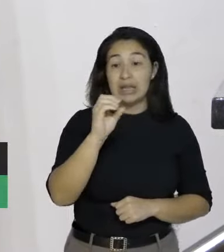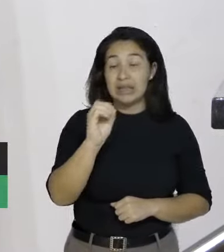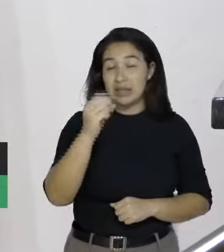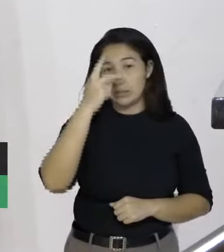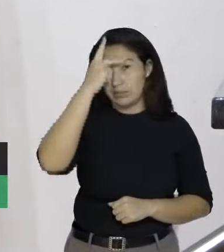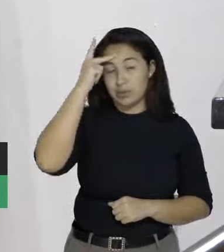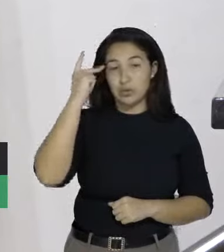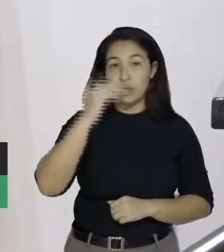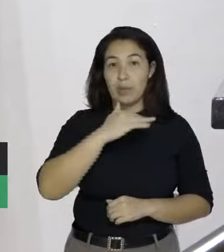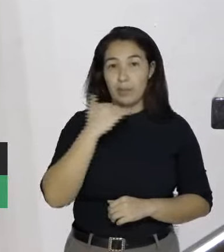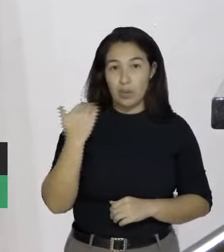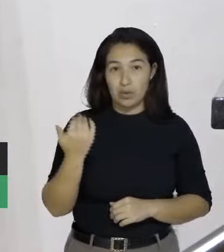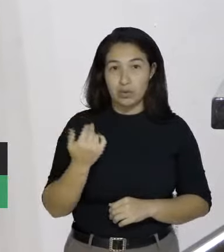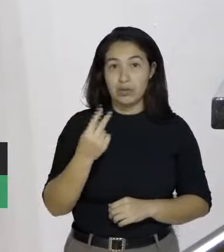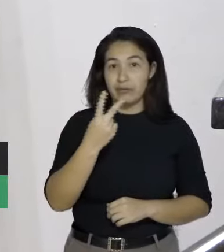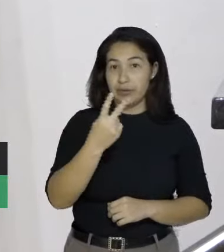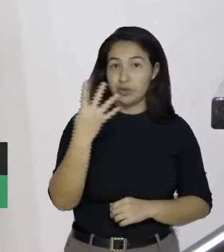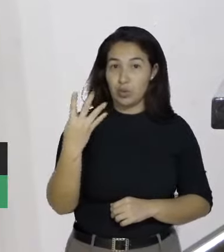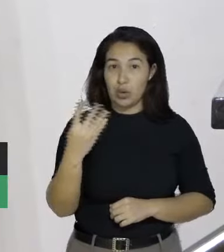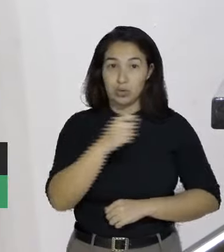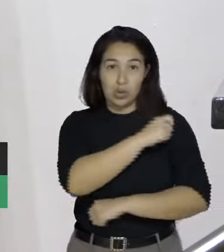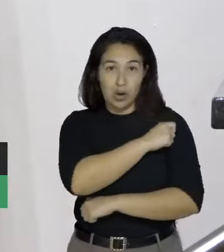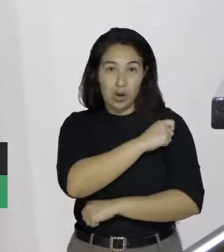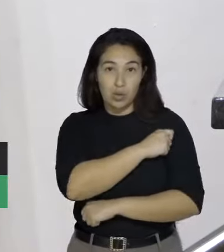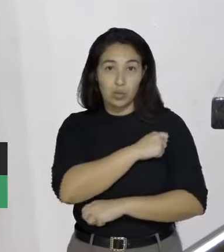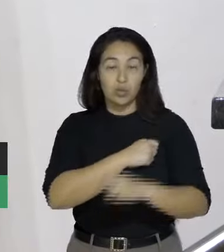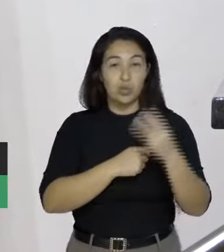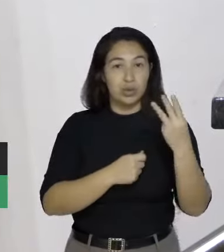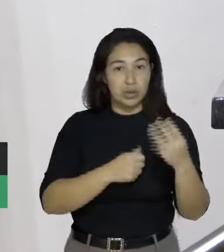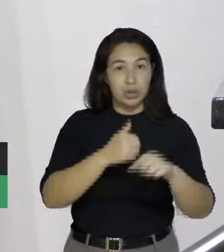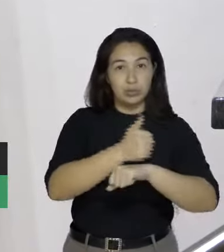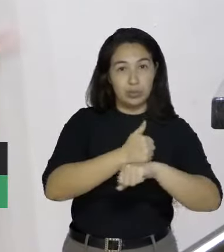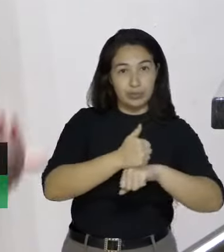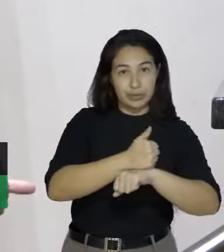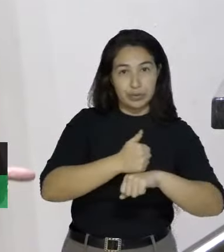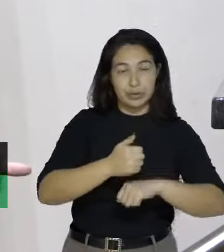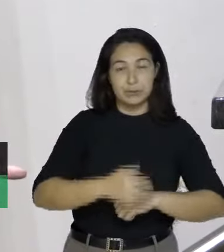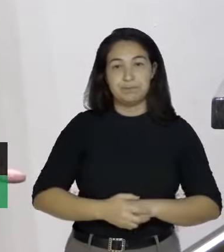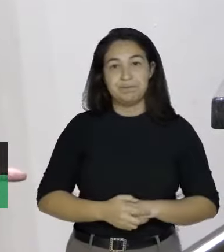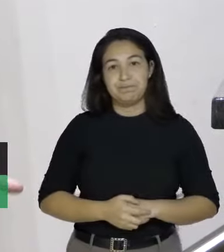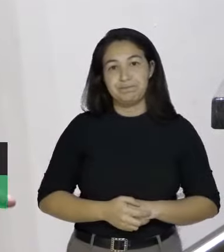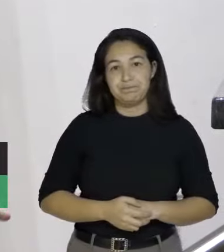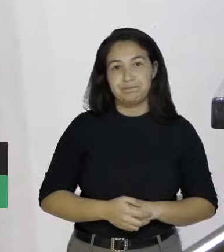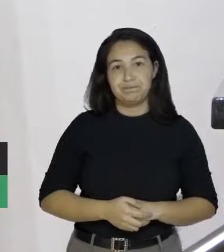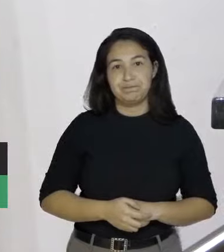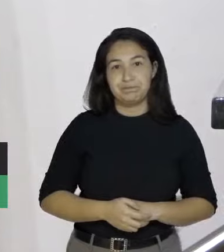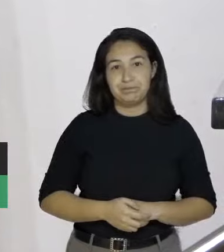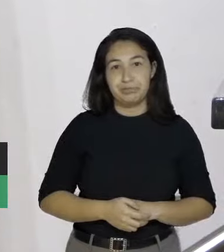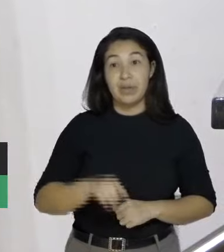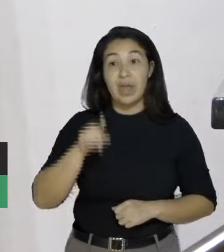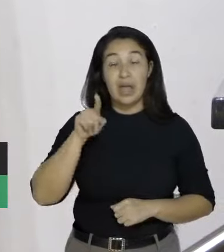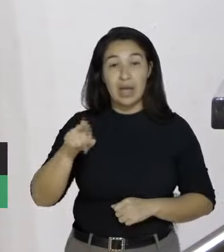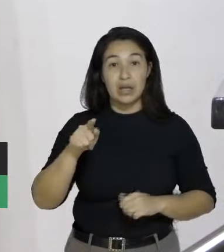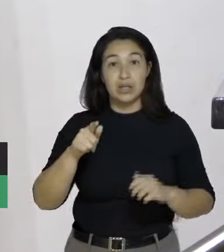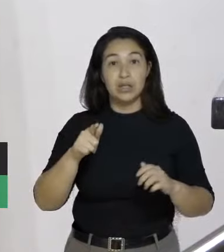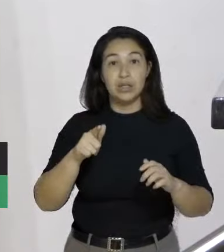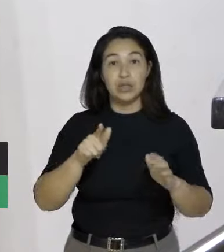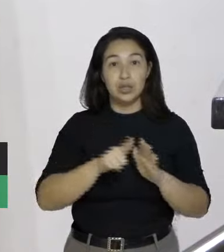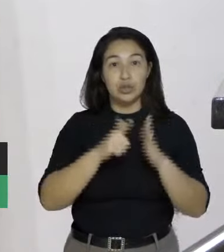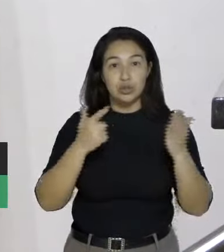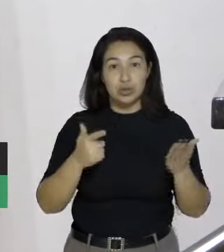estudantes 6 profissionais entre agentes de educação e professores segundo o portal G1 só nos